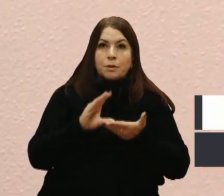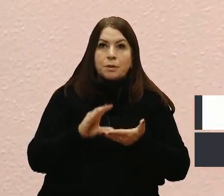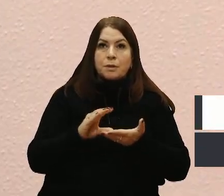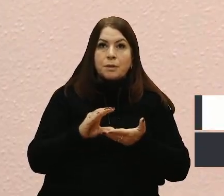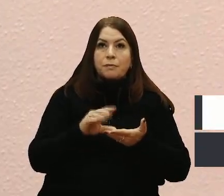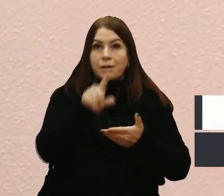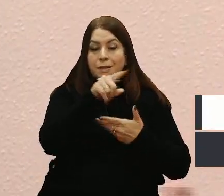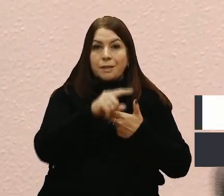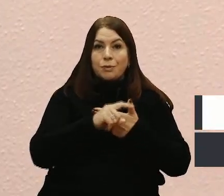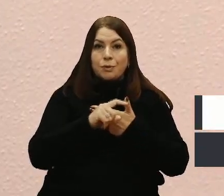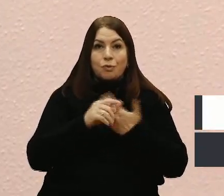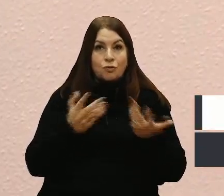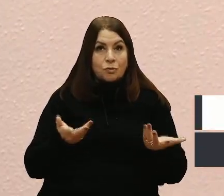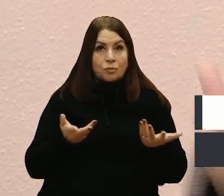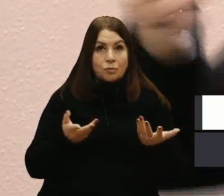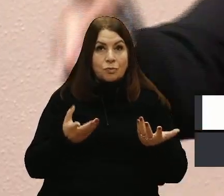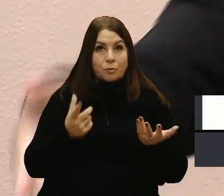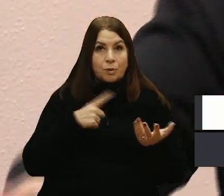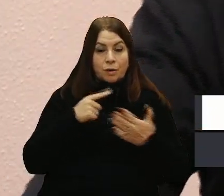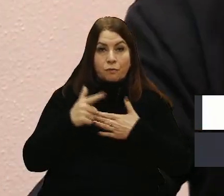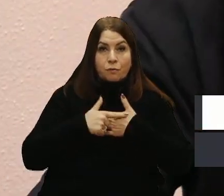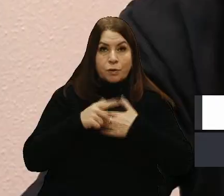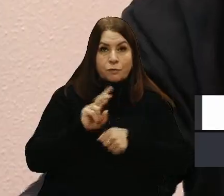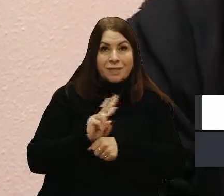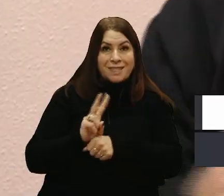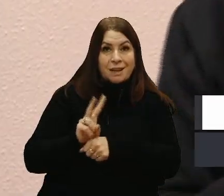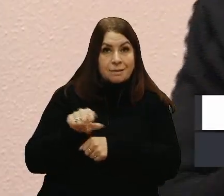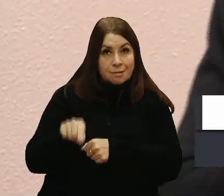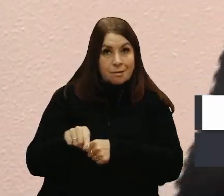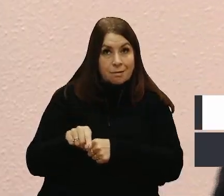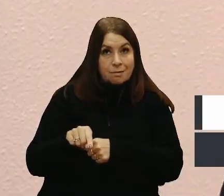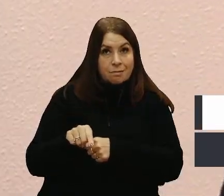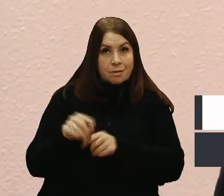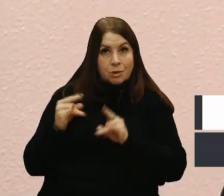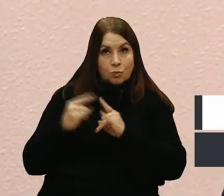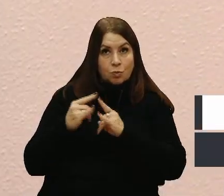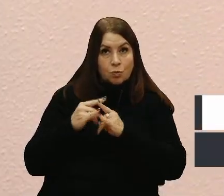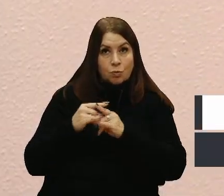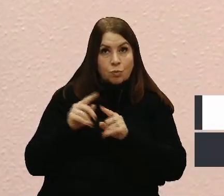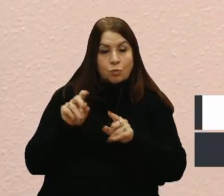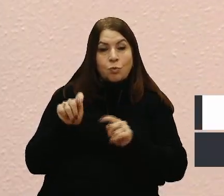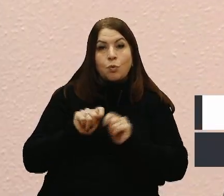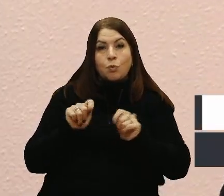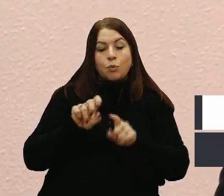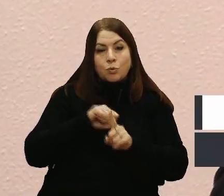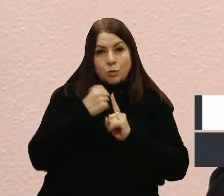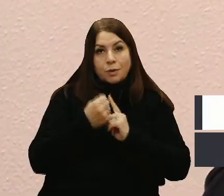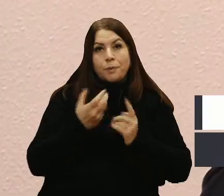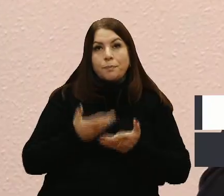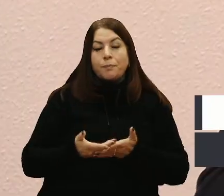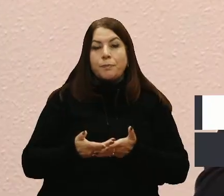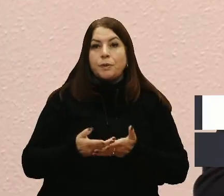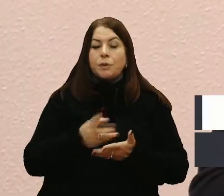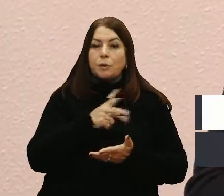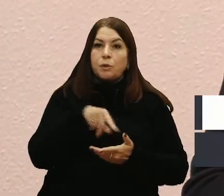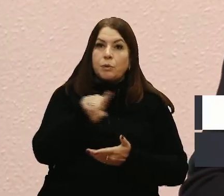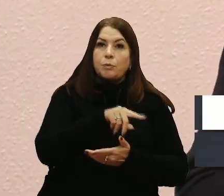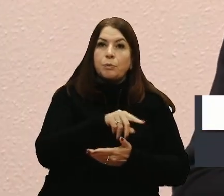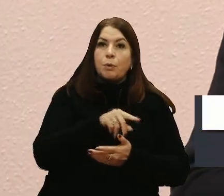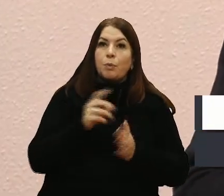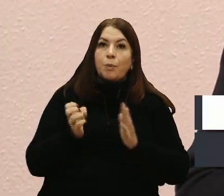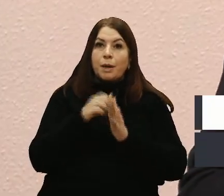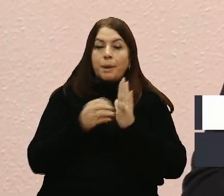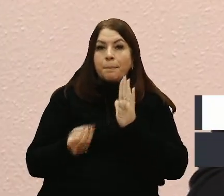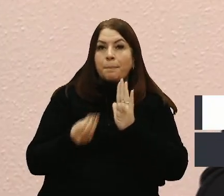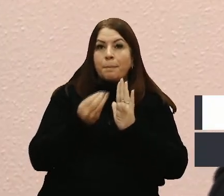Poder Executivo? Porque ele tem como função fiscalizar, ser um órgão do controle social. Então, quando a presente emenda